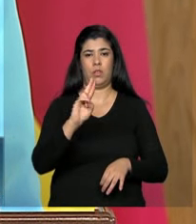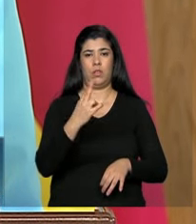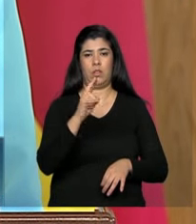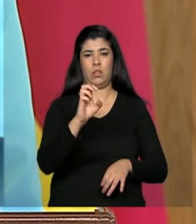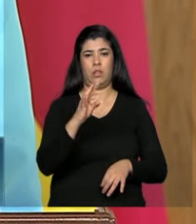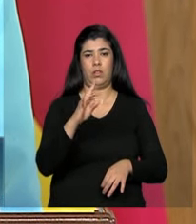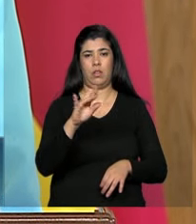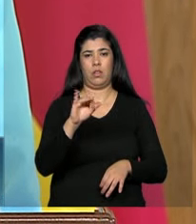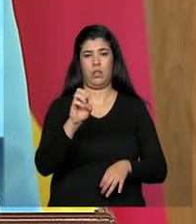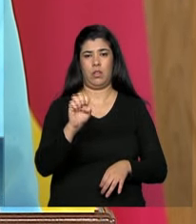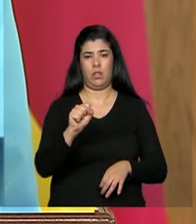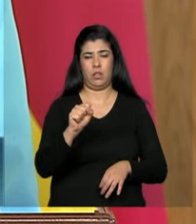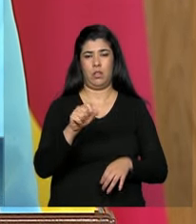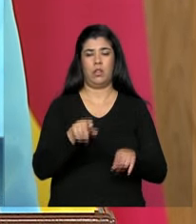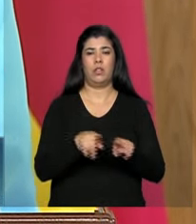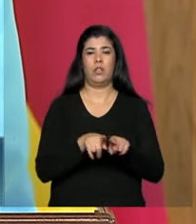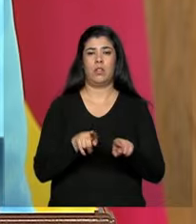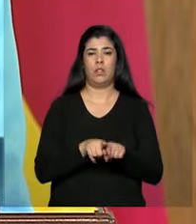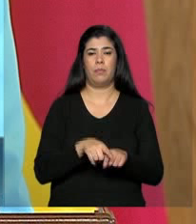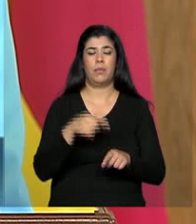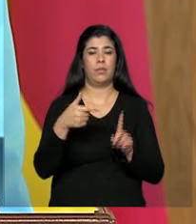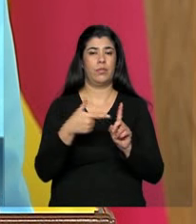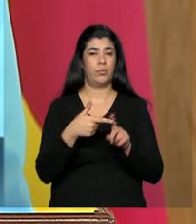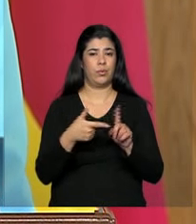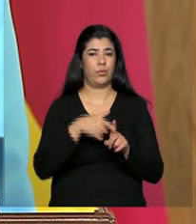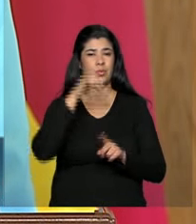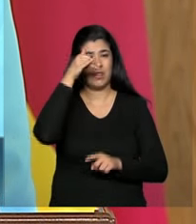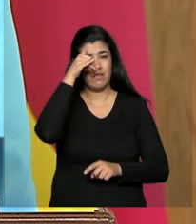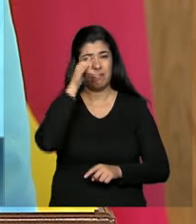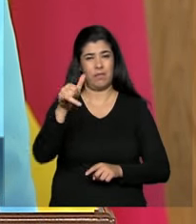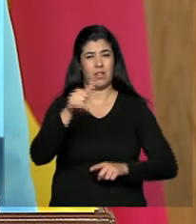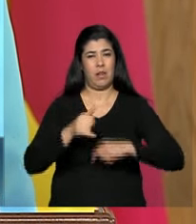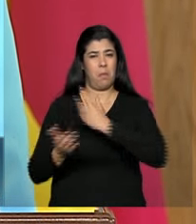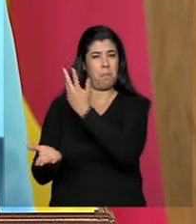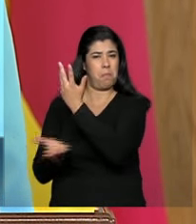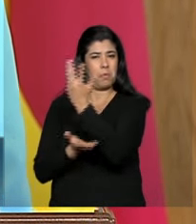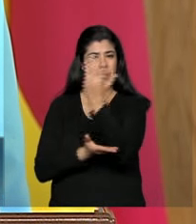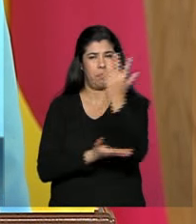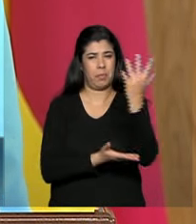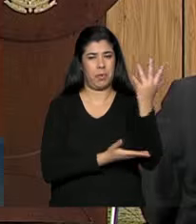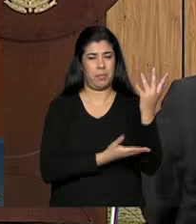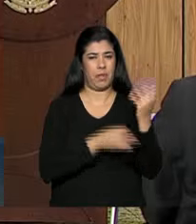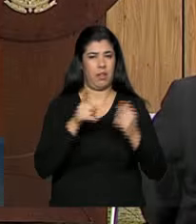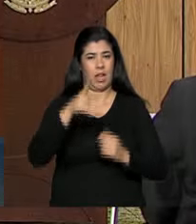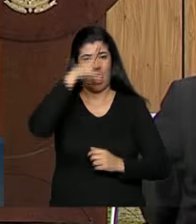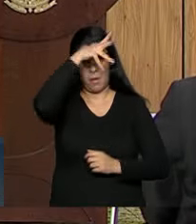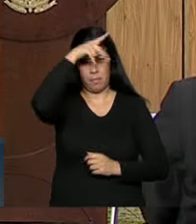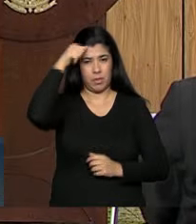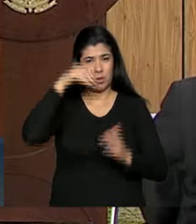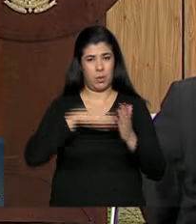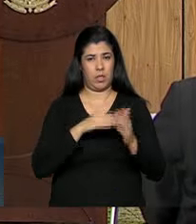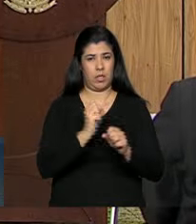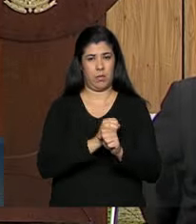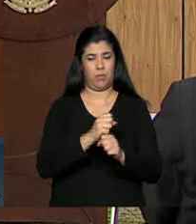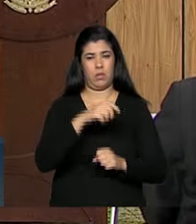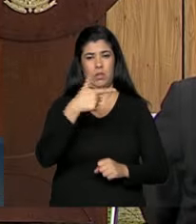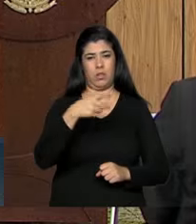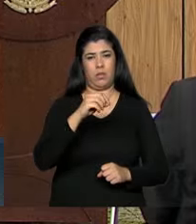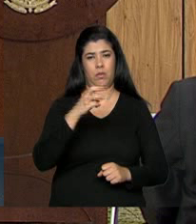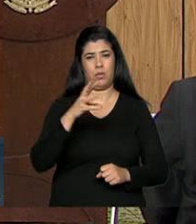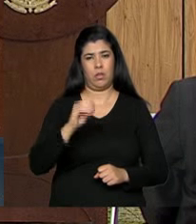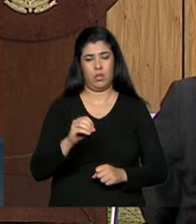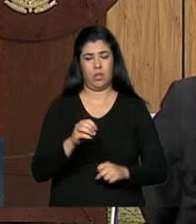desmatamento ilegal zero na Amazônia, também no horizonte de 2030. Terceiro, a neutralização